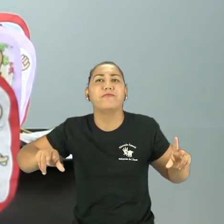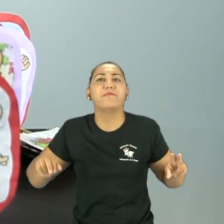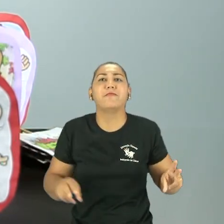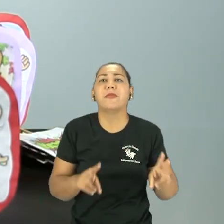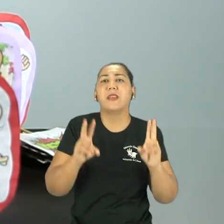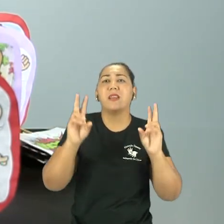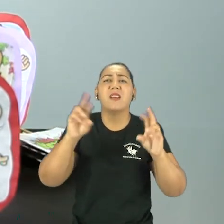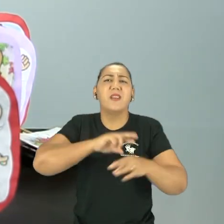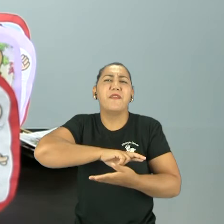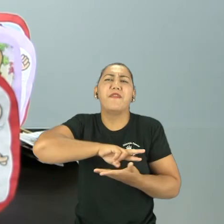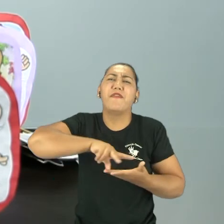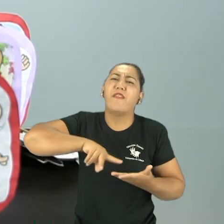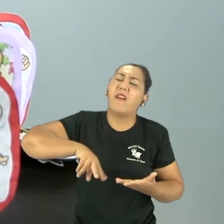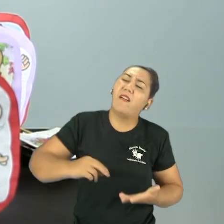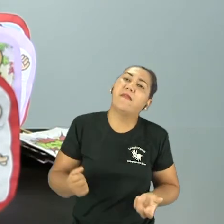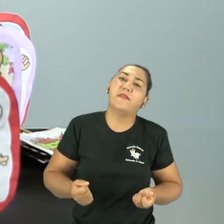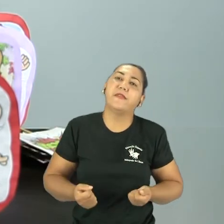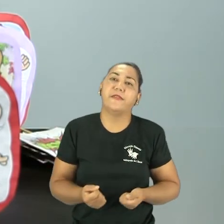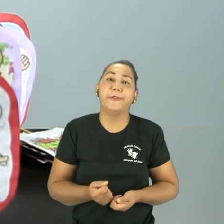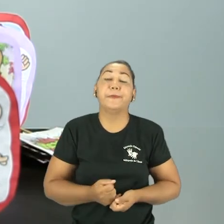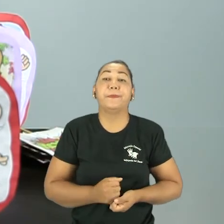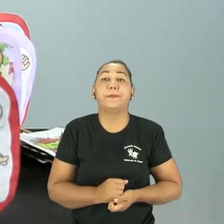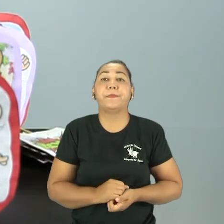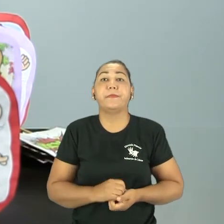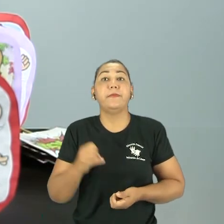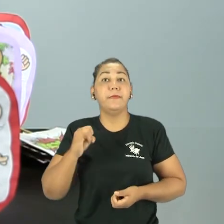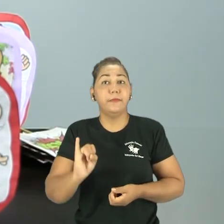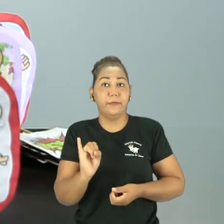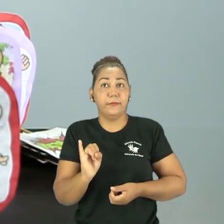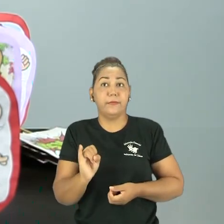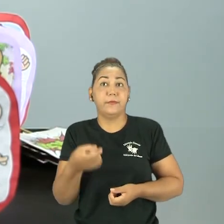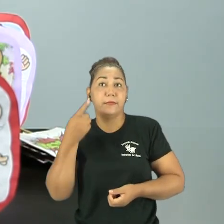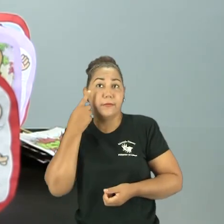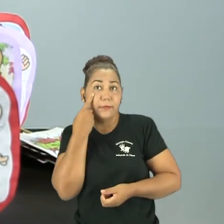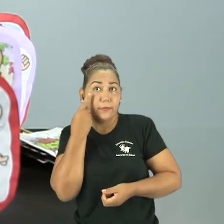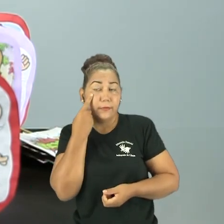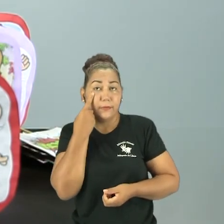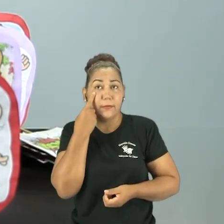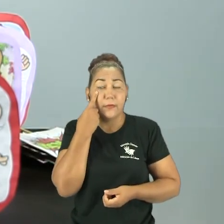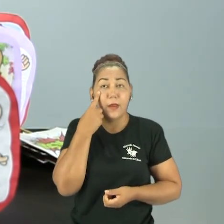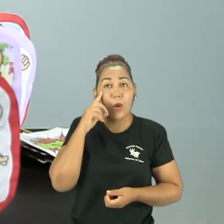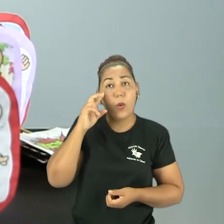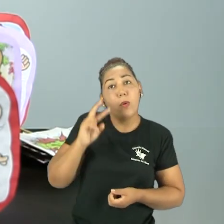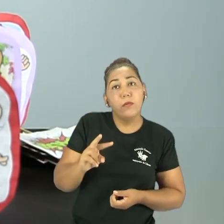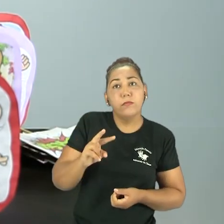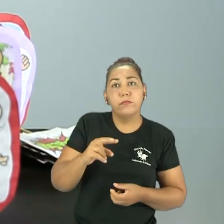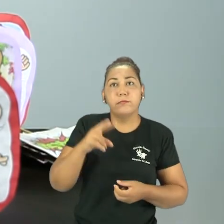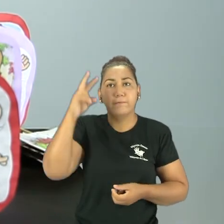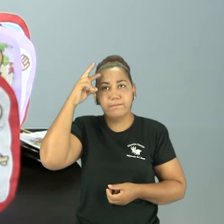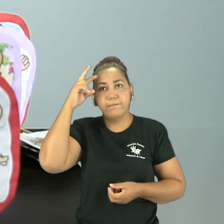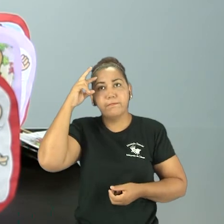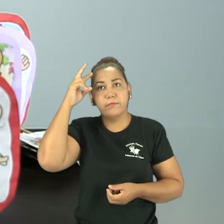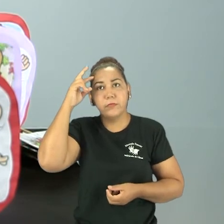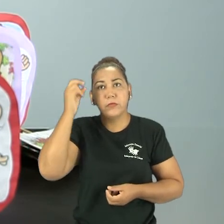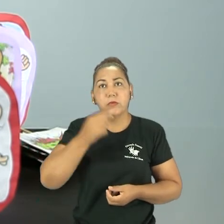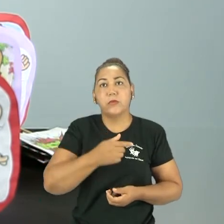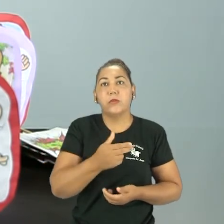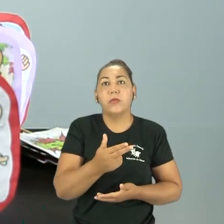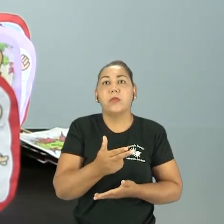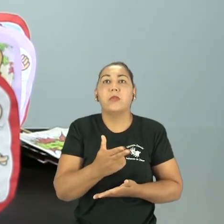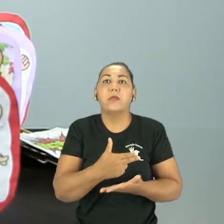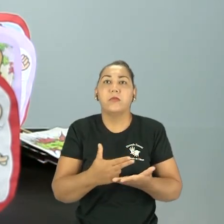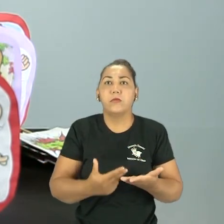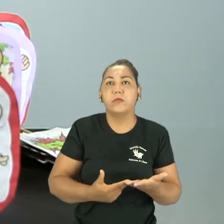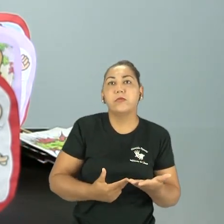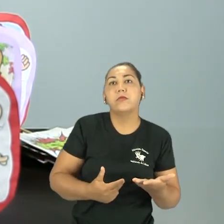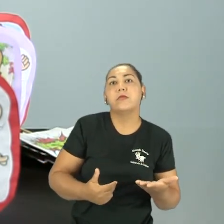Então, se eu olhar a historinha como se fosse um desenho animado, eu vou